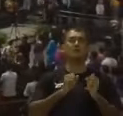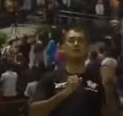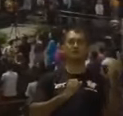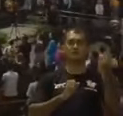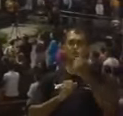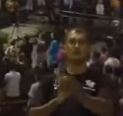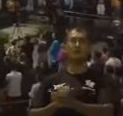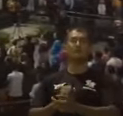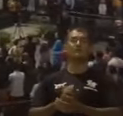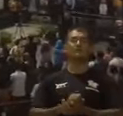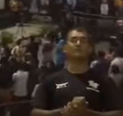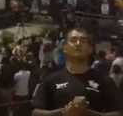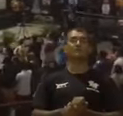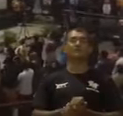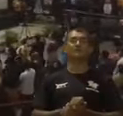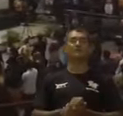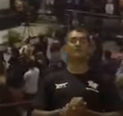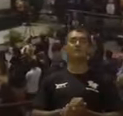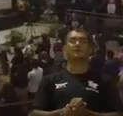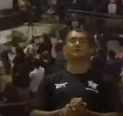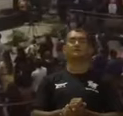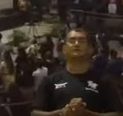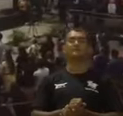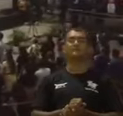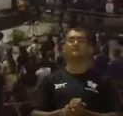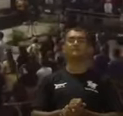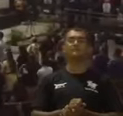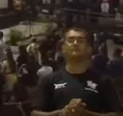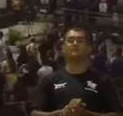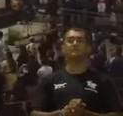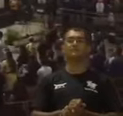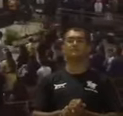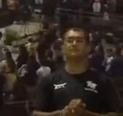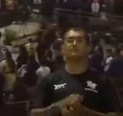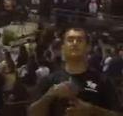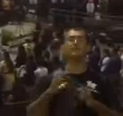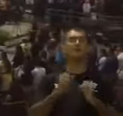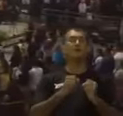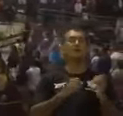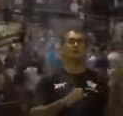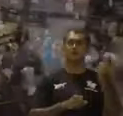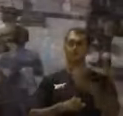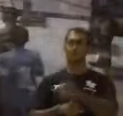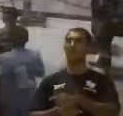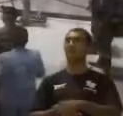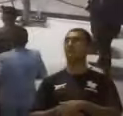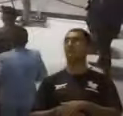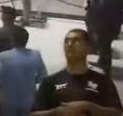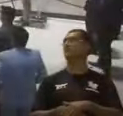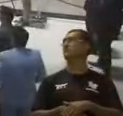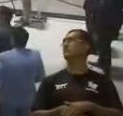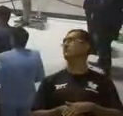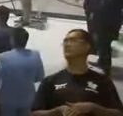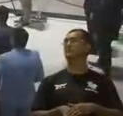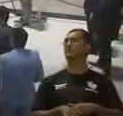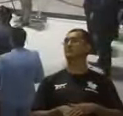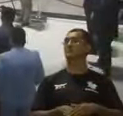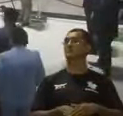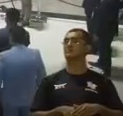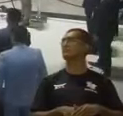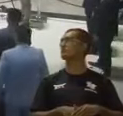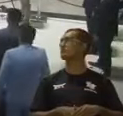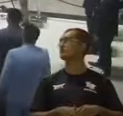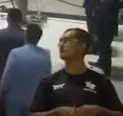altar. Onde está a segunda pessoa para Jesus? Pode vir, pode vir, pode trazê-la um pouco mais,